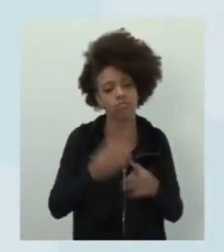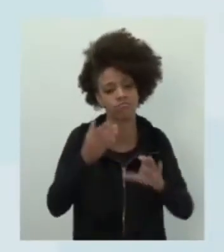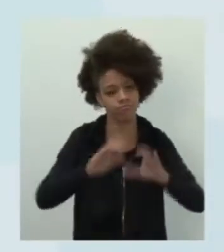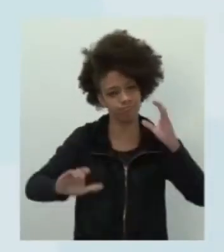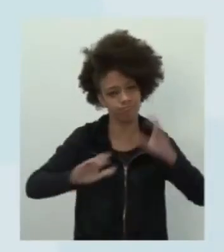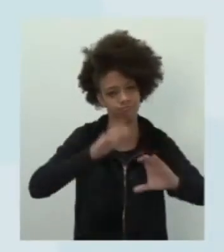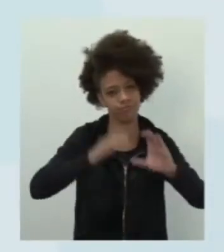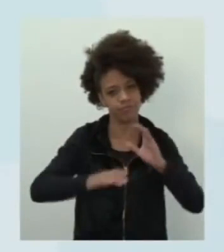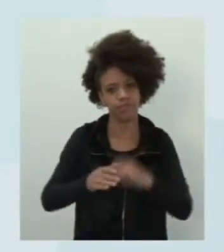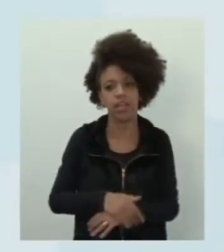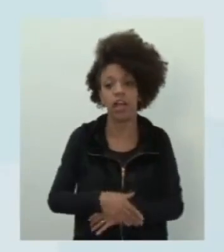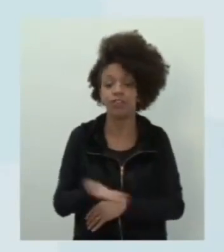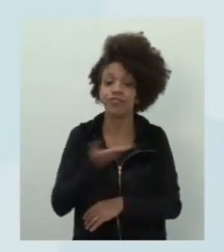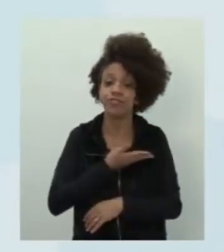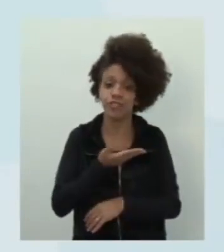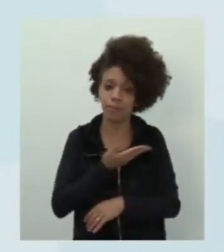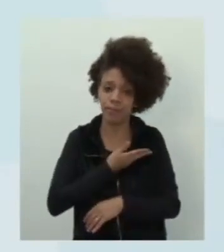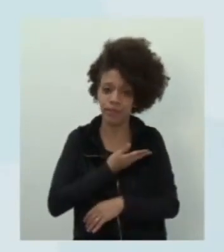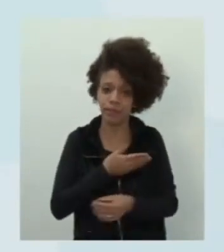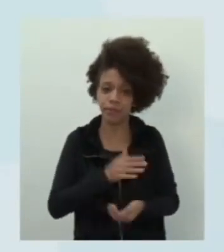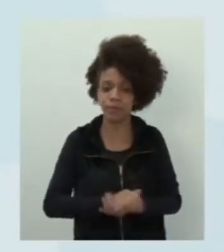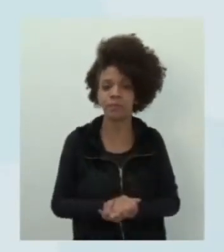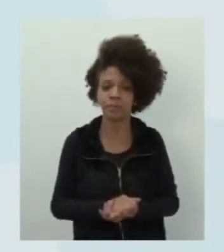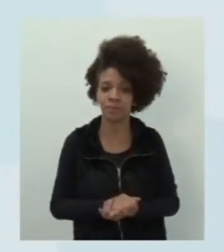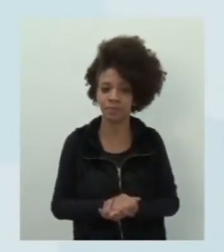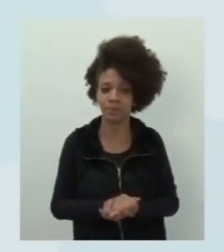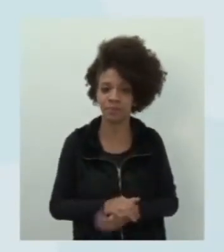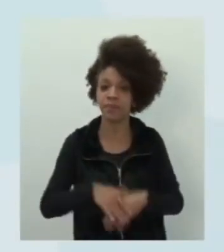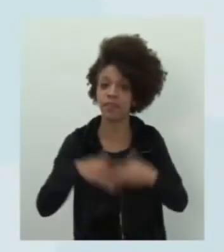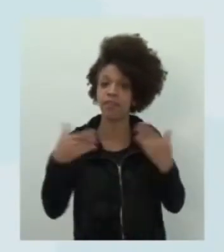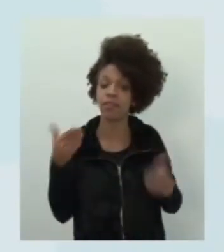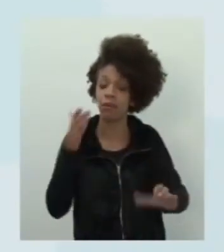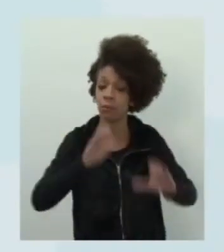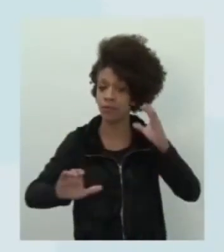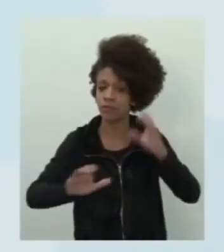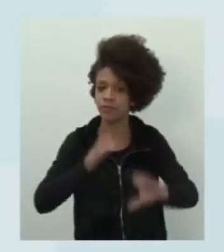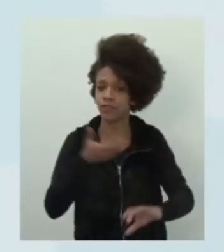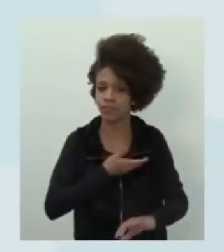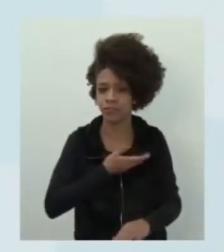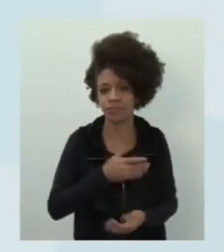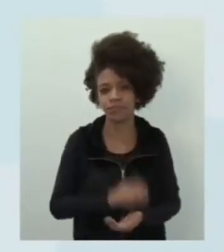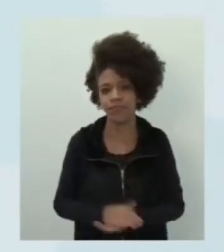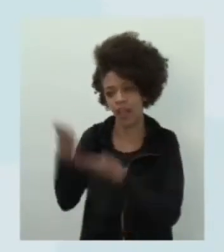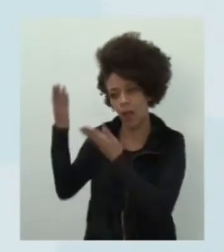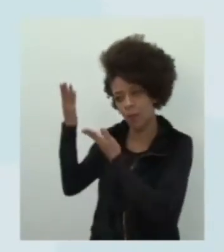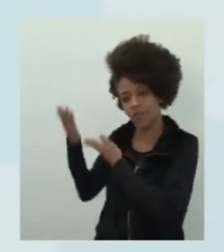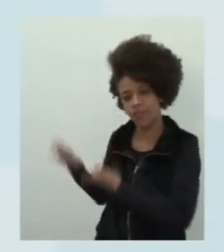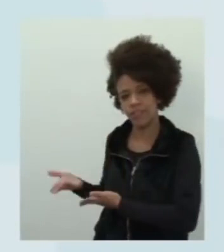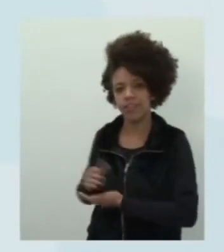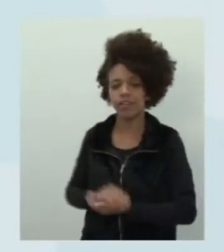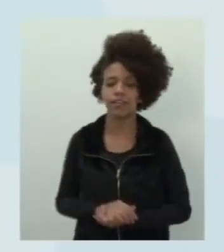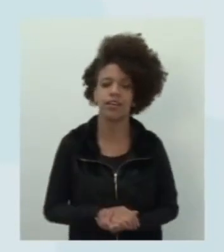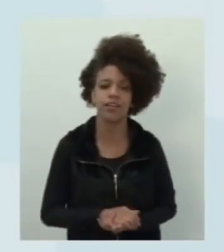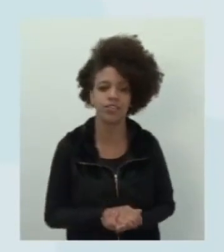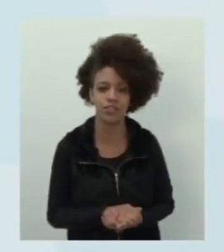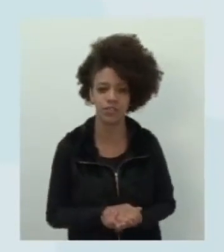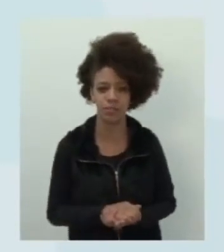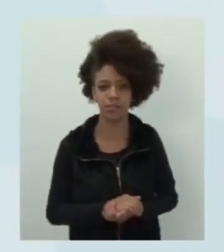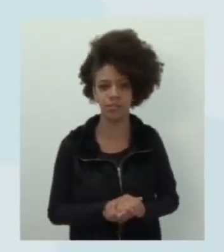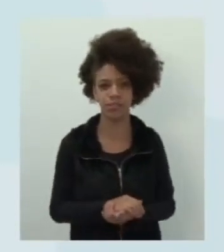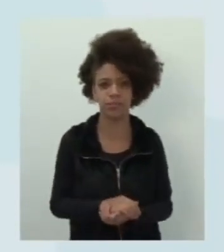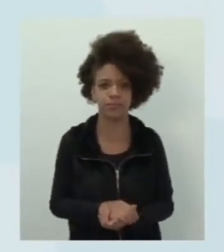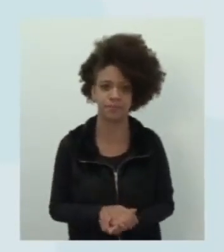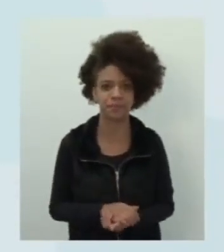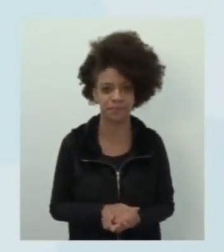de amigo. Então, o que é uma cantiga de amigo? Olha um exemplo, eu vou ler para vocês essa cantiga, olha